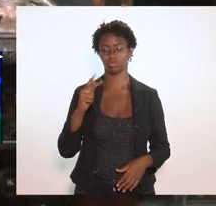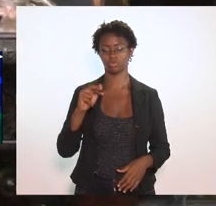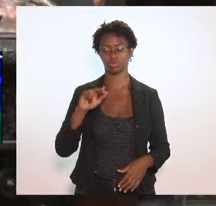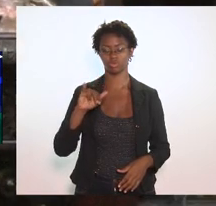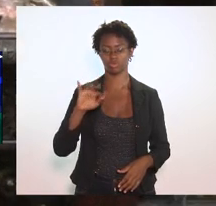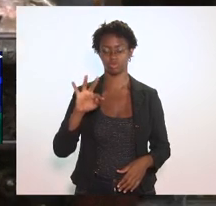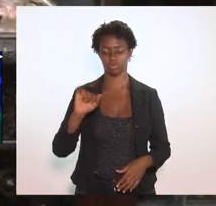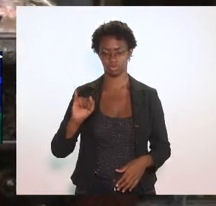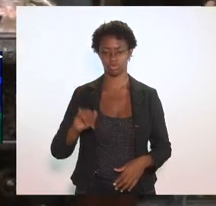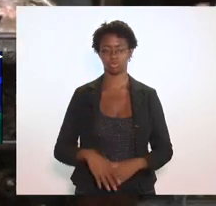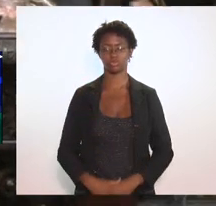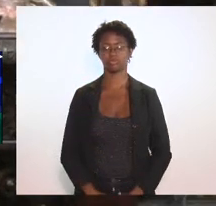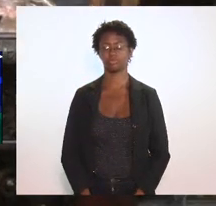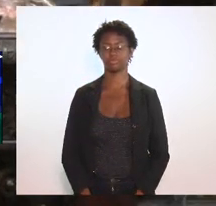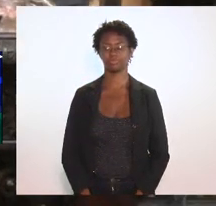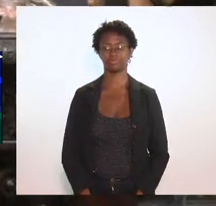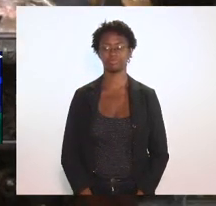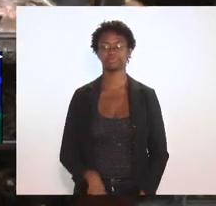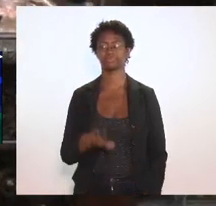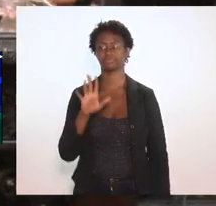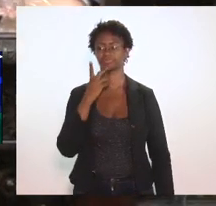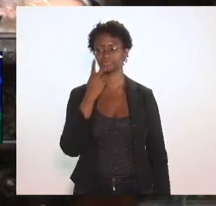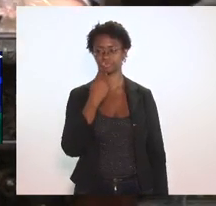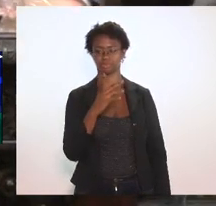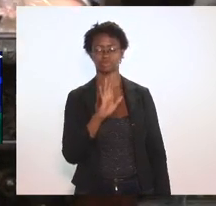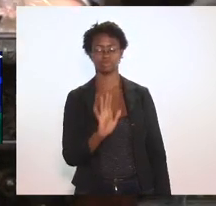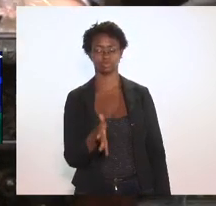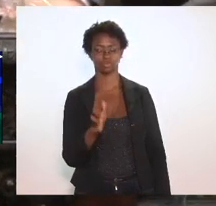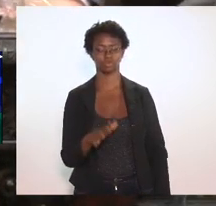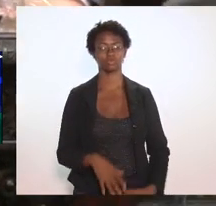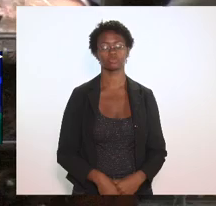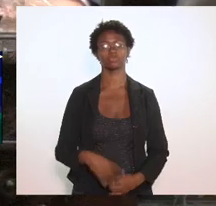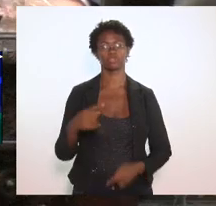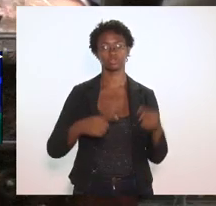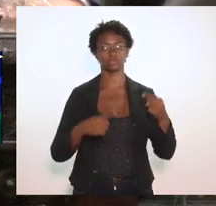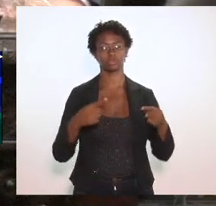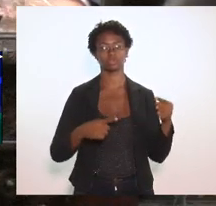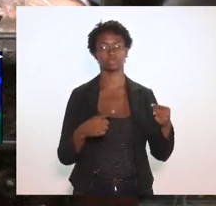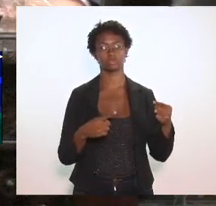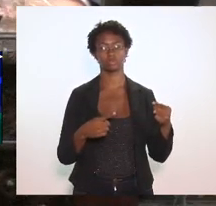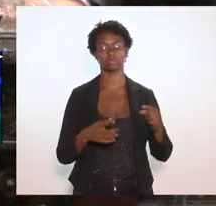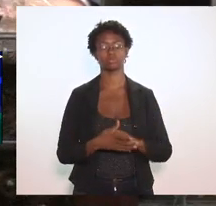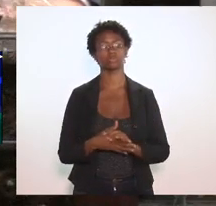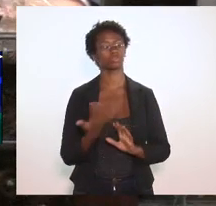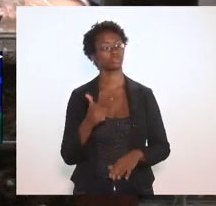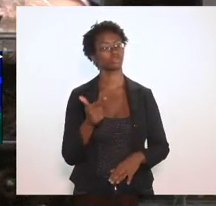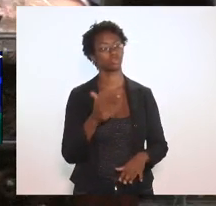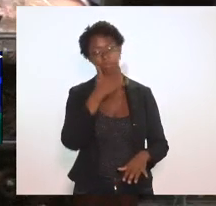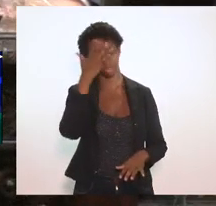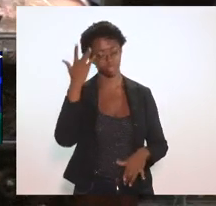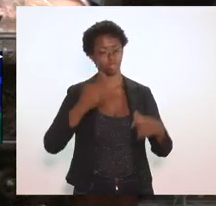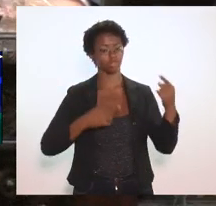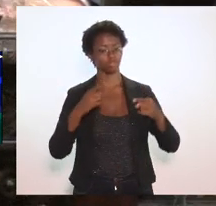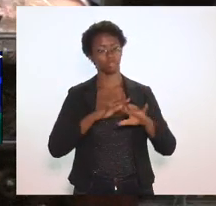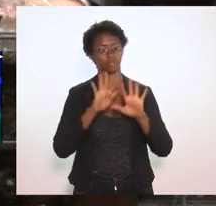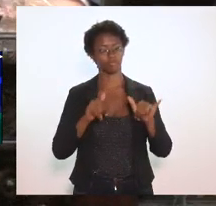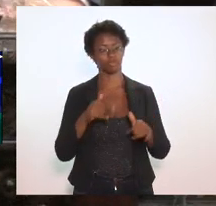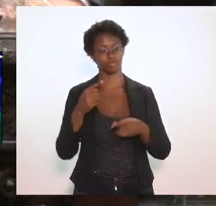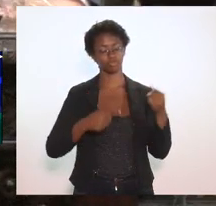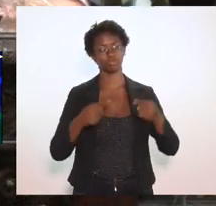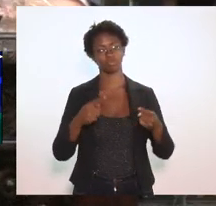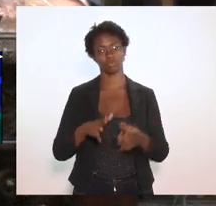Com parecer emitido, em discussão. Não havendo quem queira discutir, encerrada a